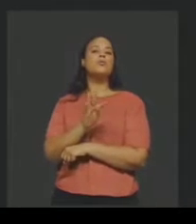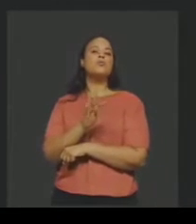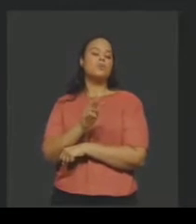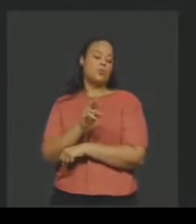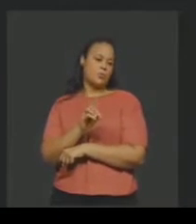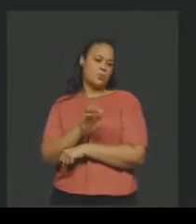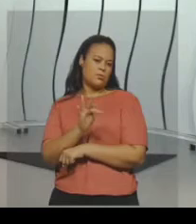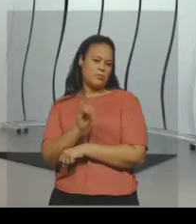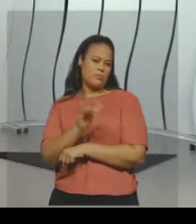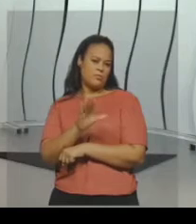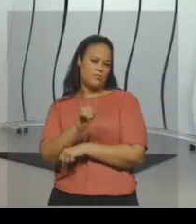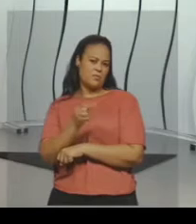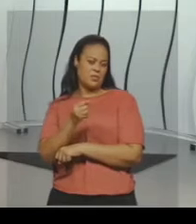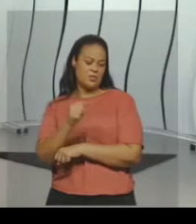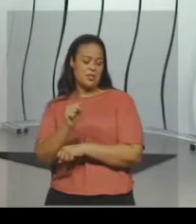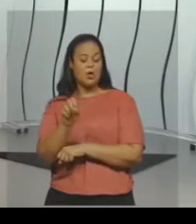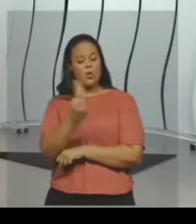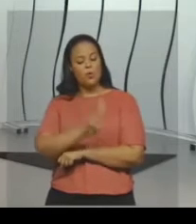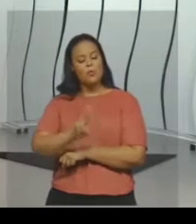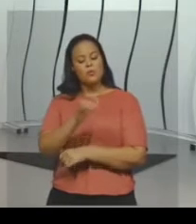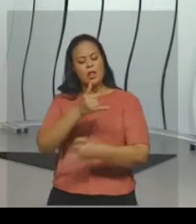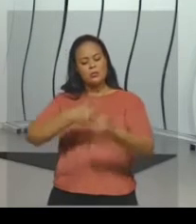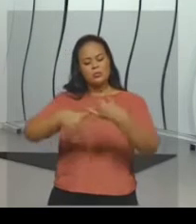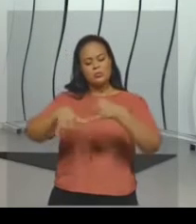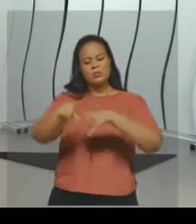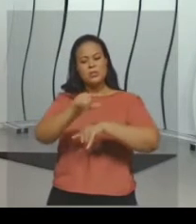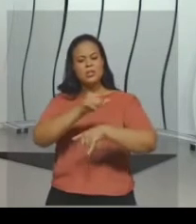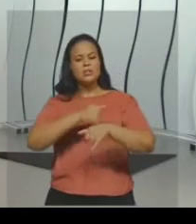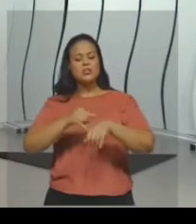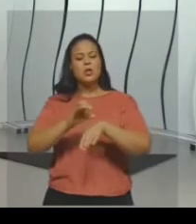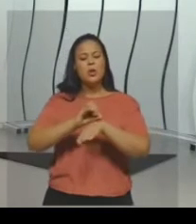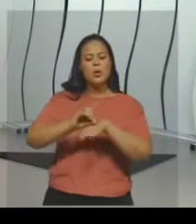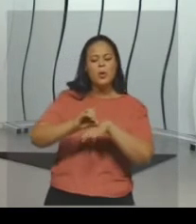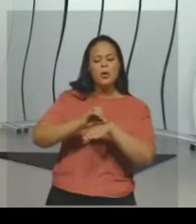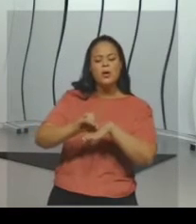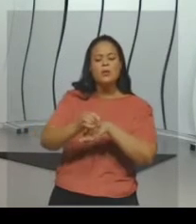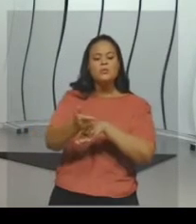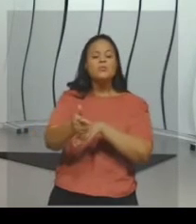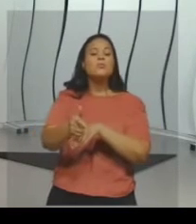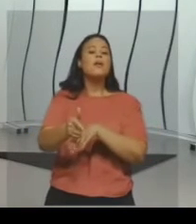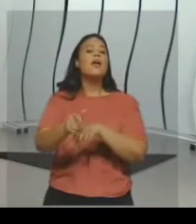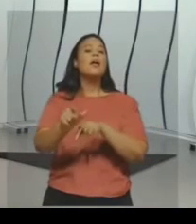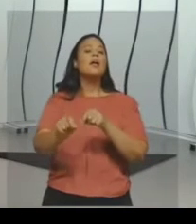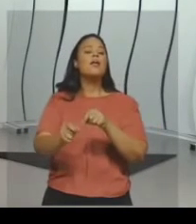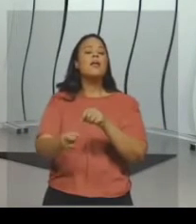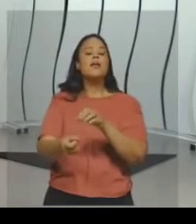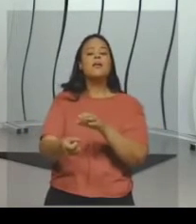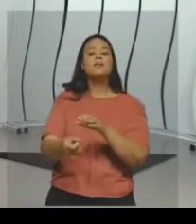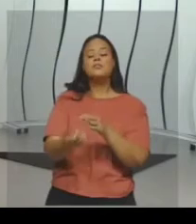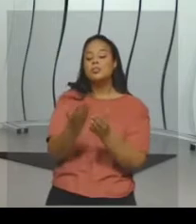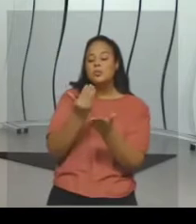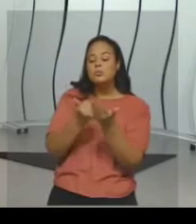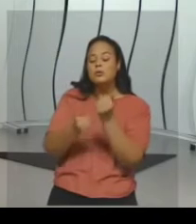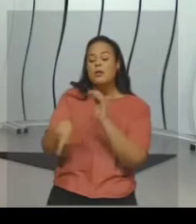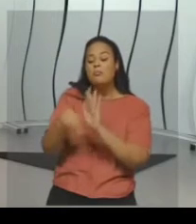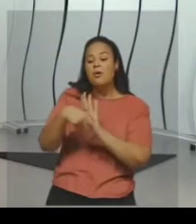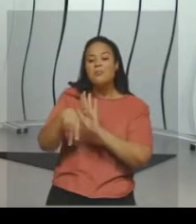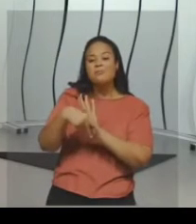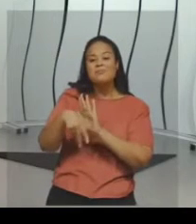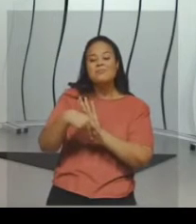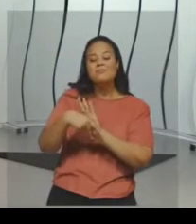quimiosintetizantes. Elas podem utilizar substâncias inorgânicas para produzir o próprio alimento, sem depender